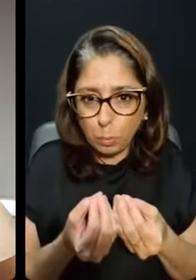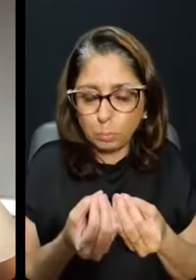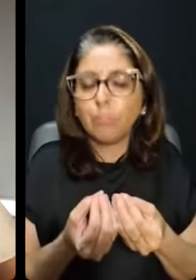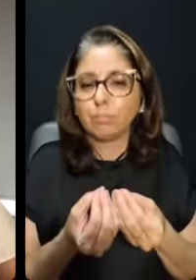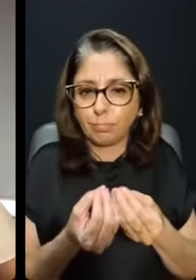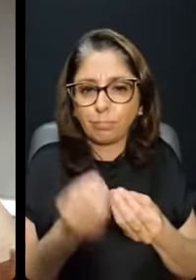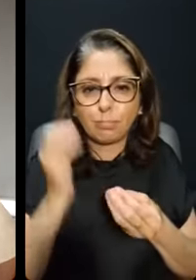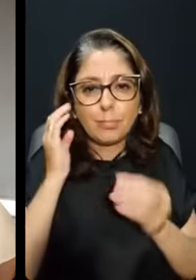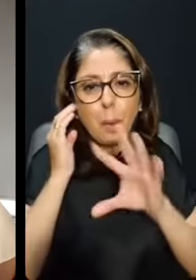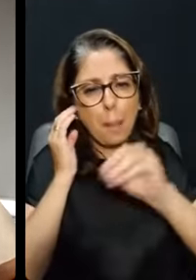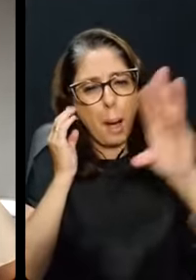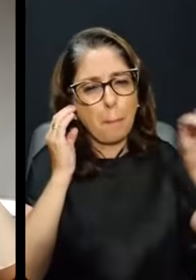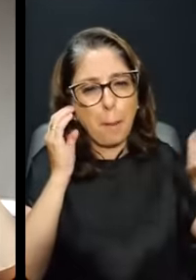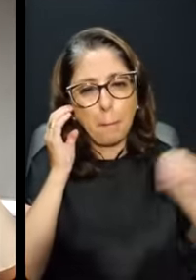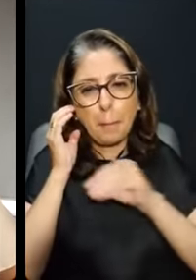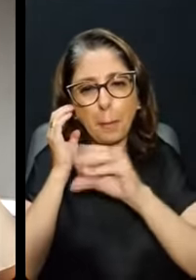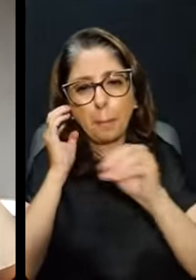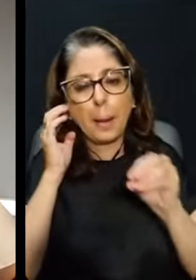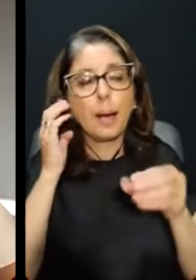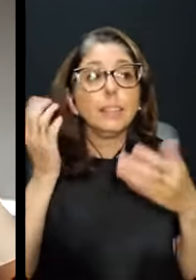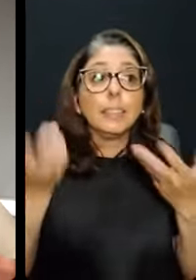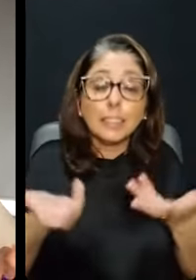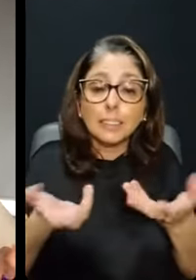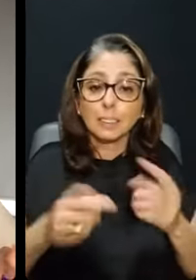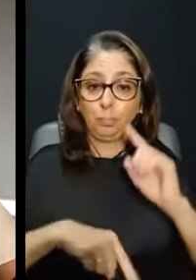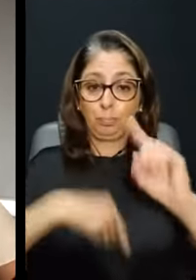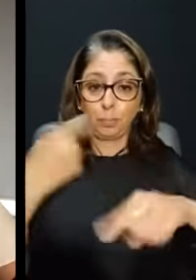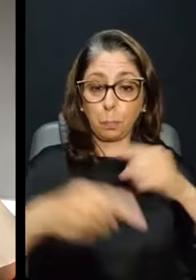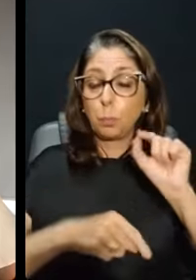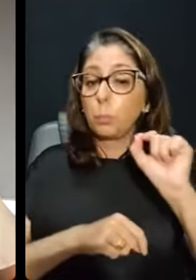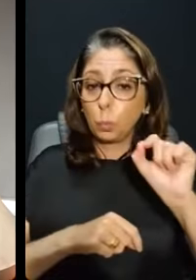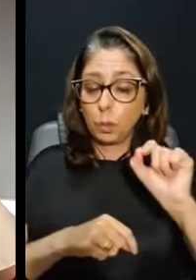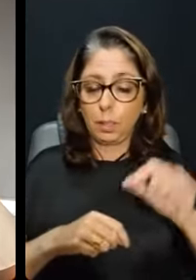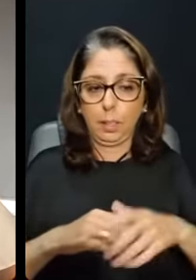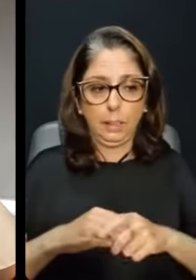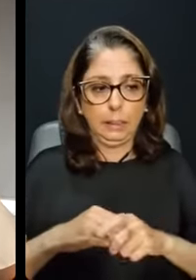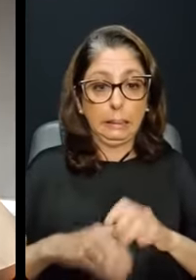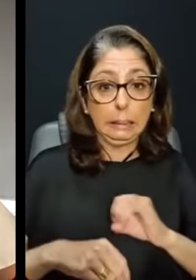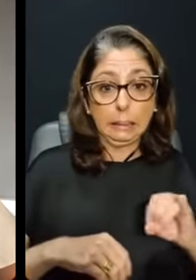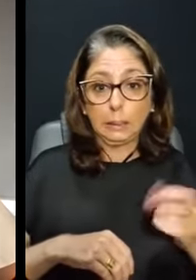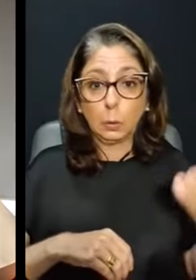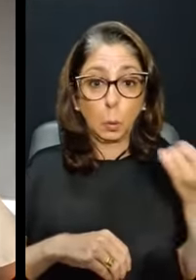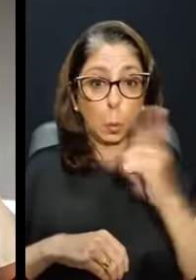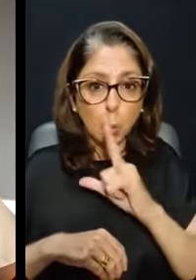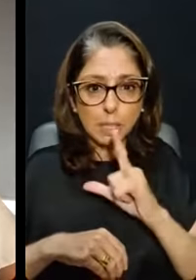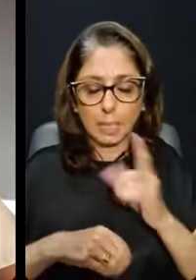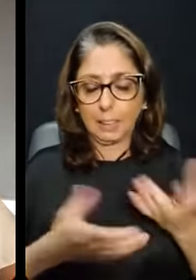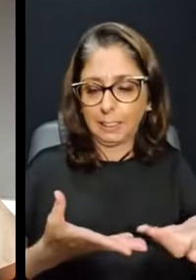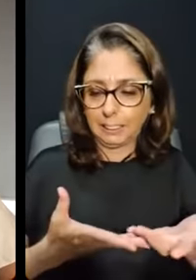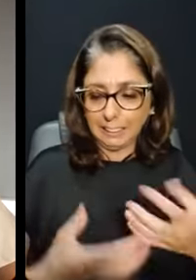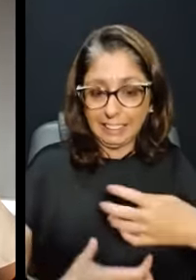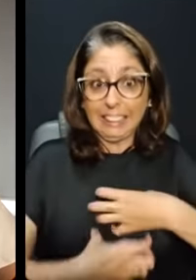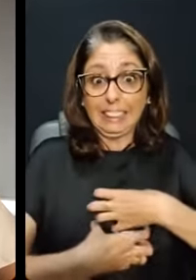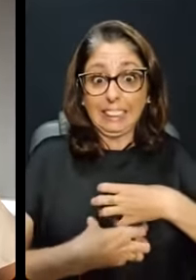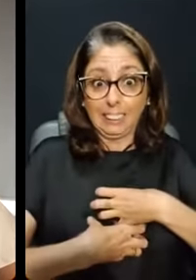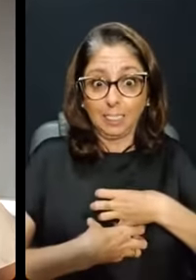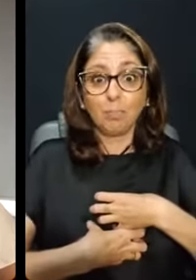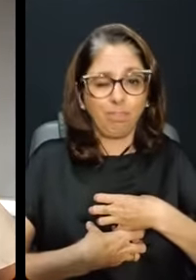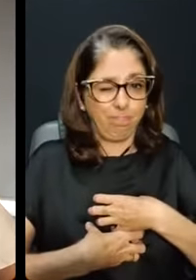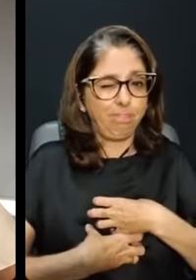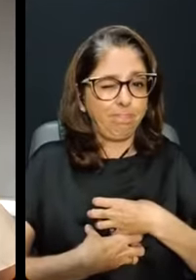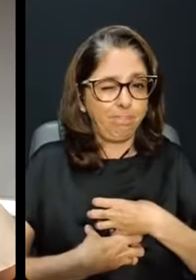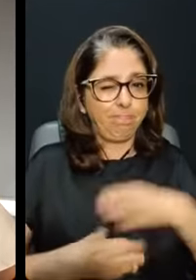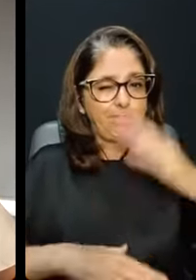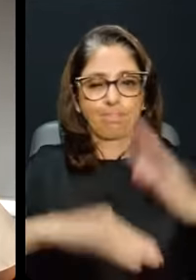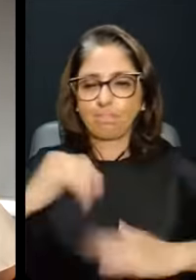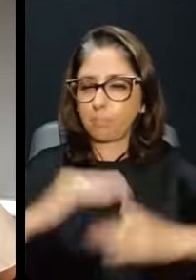depois que você é picado, digamos assim, pelo mosquitinho da acessibilidade, você não volta mais